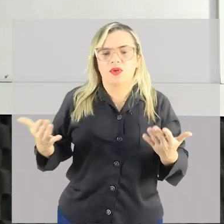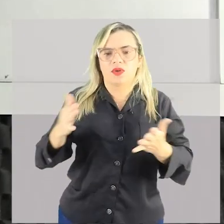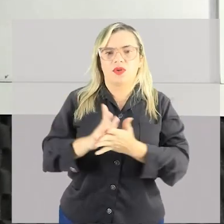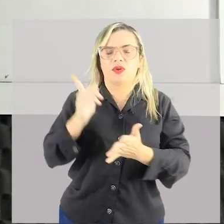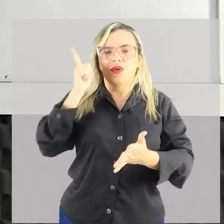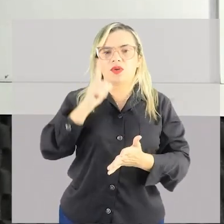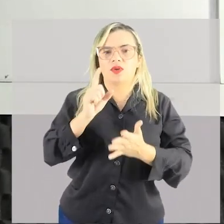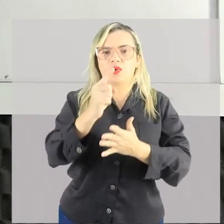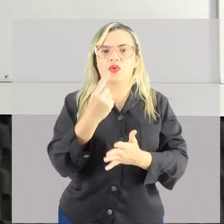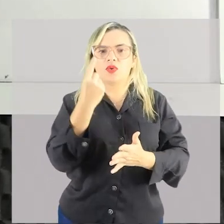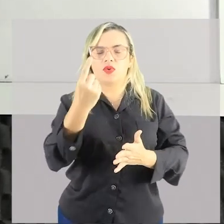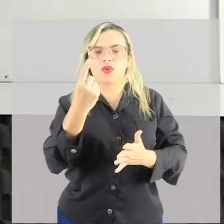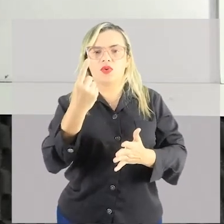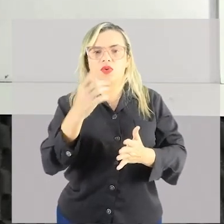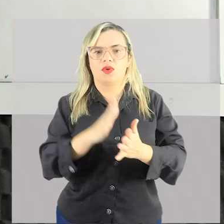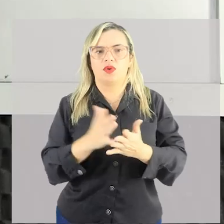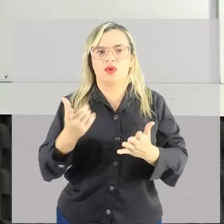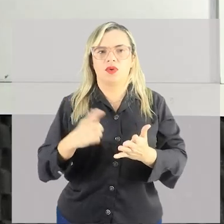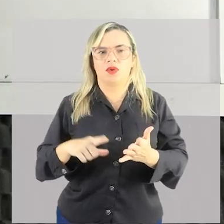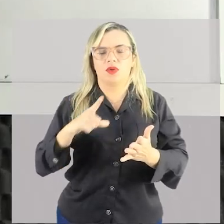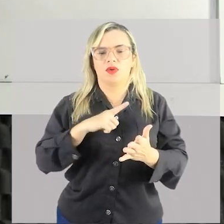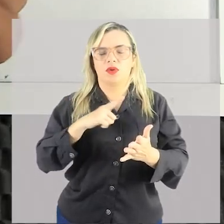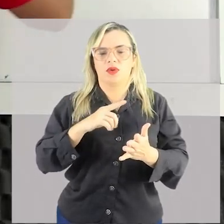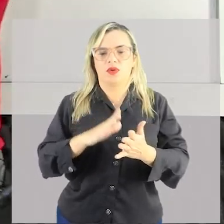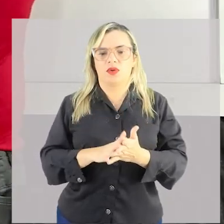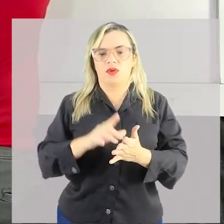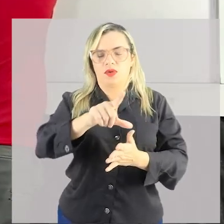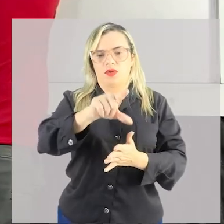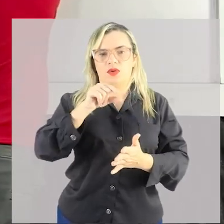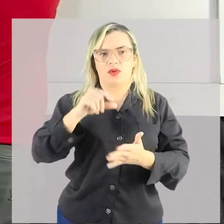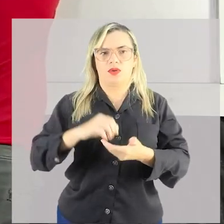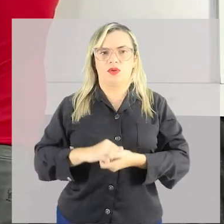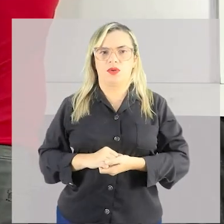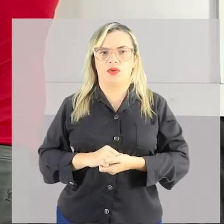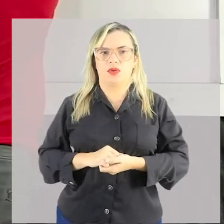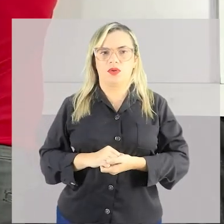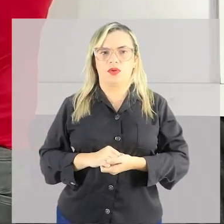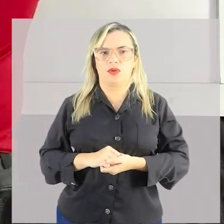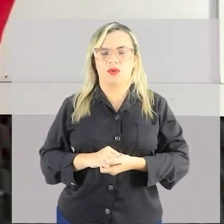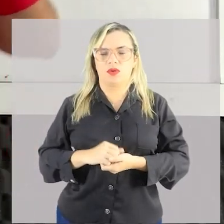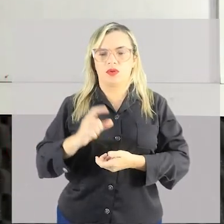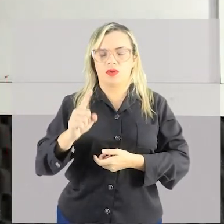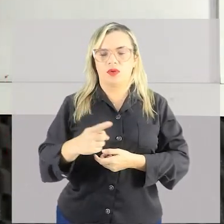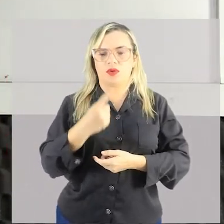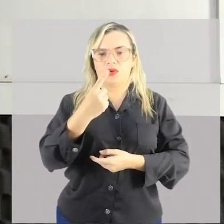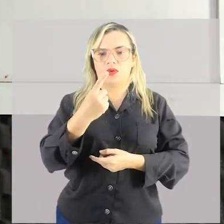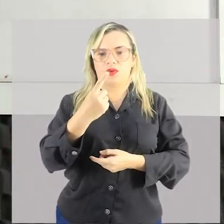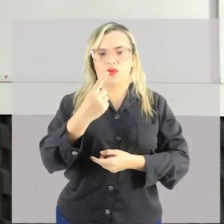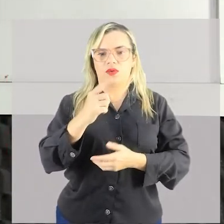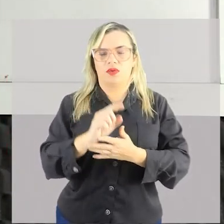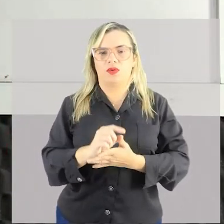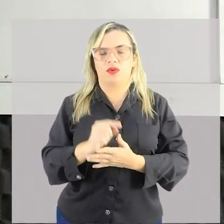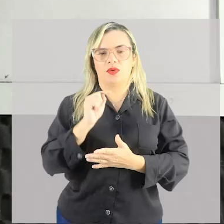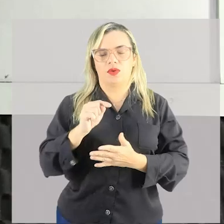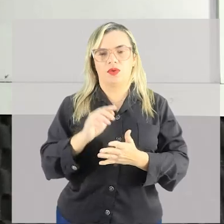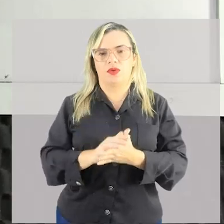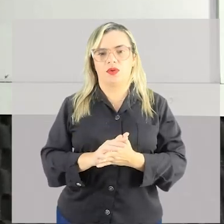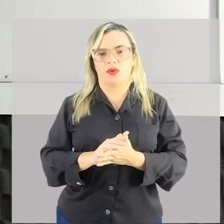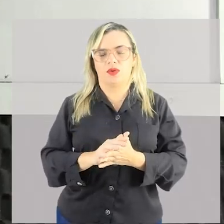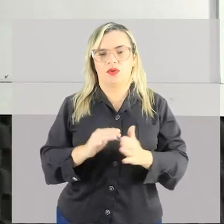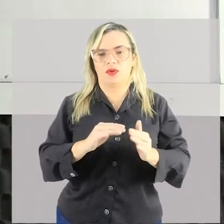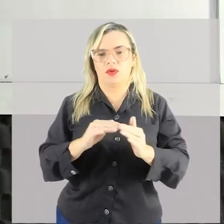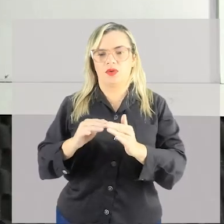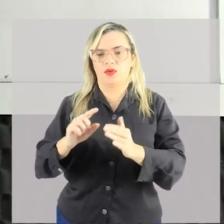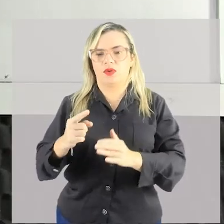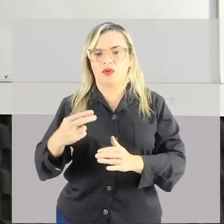chance desse um setor e ser o sorteado é um uma chance em 12 tá então